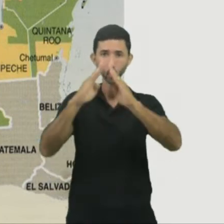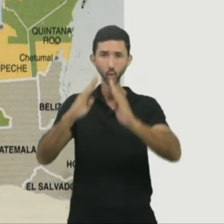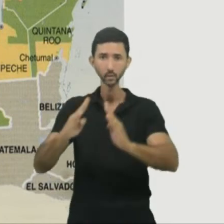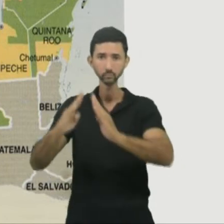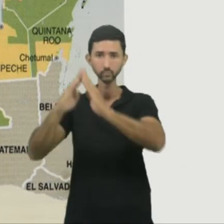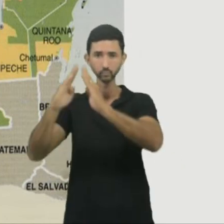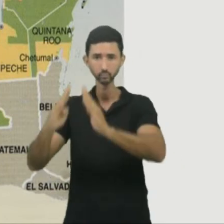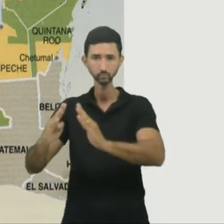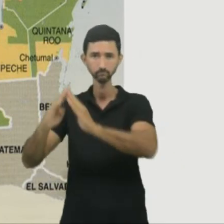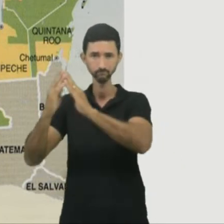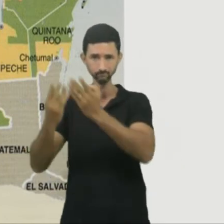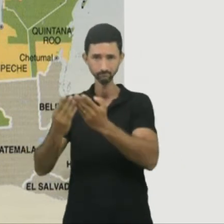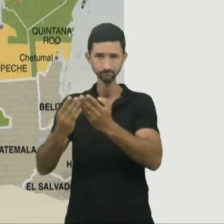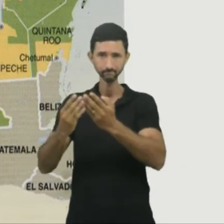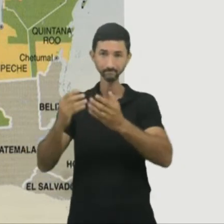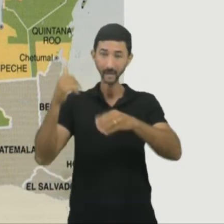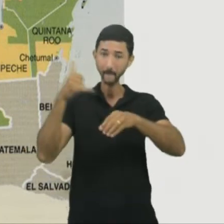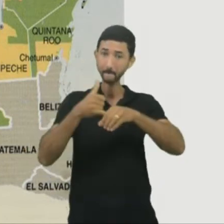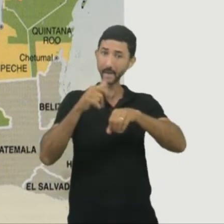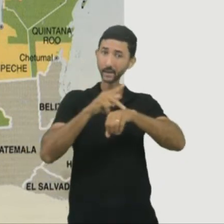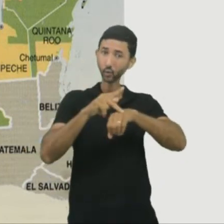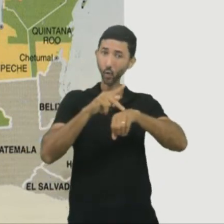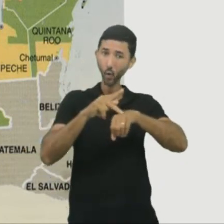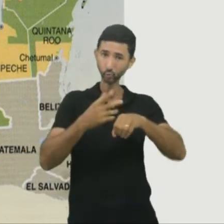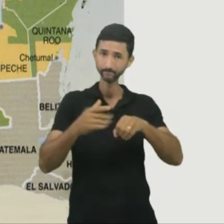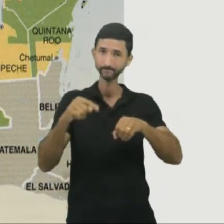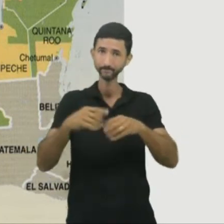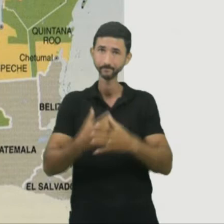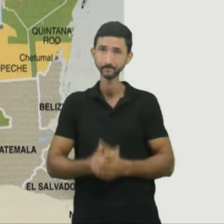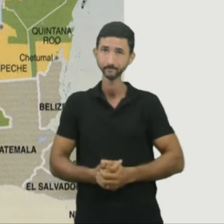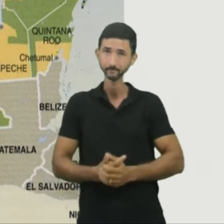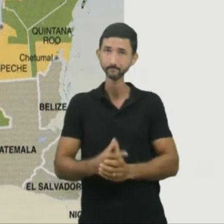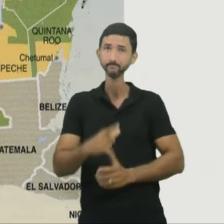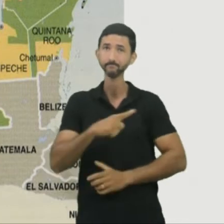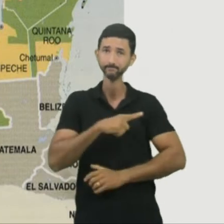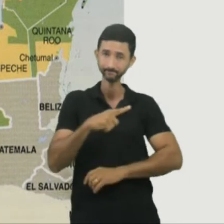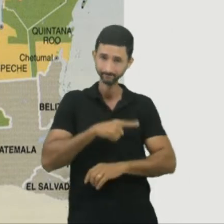significa petróleo no México. O México tem